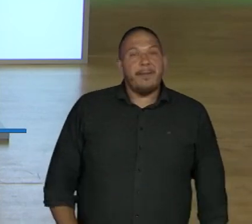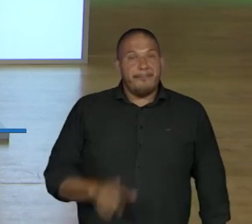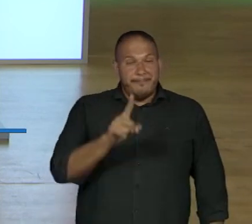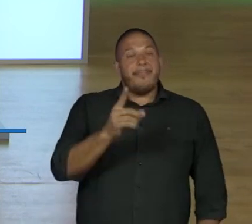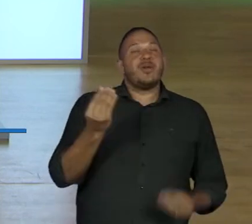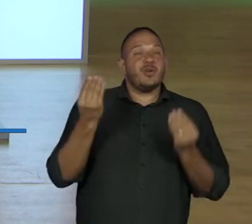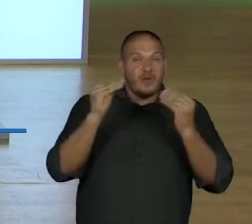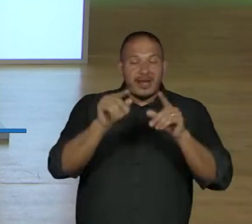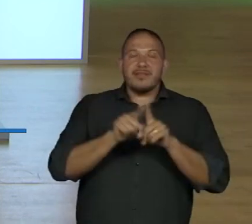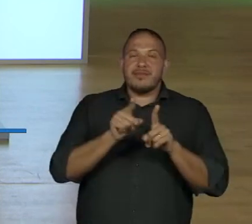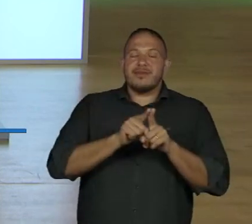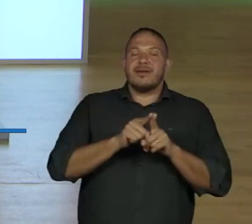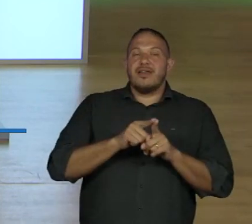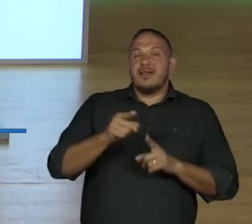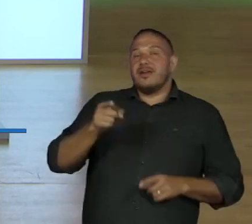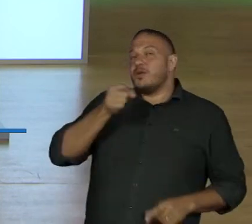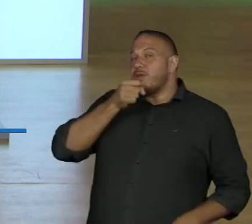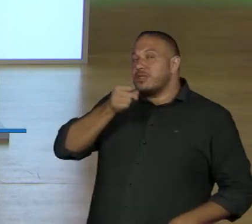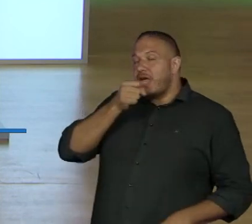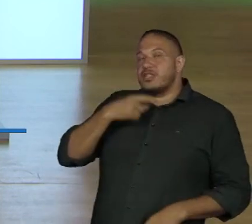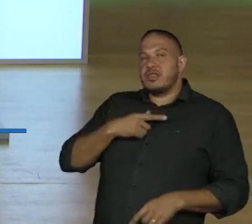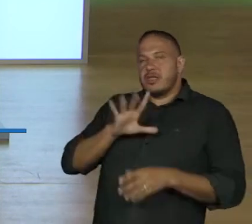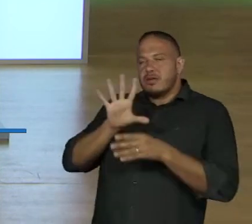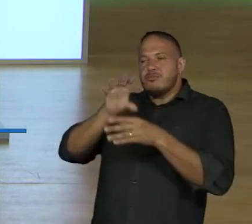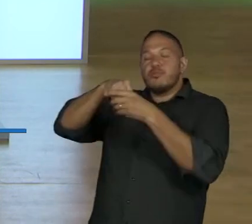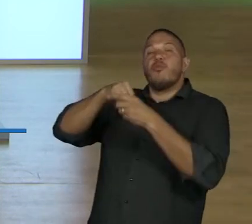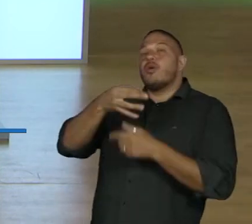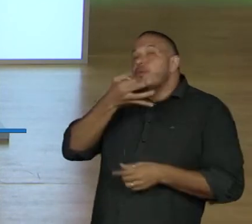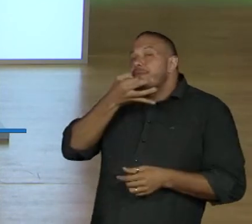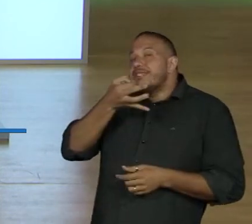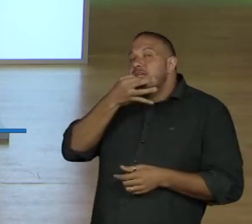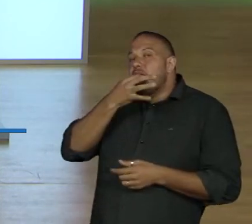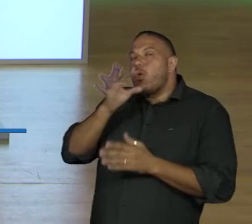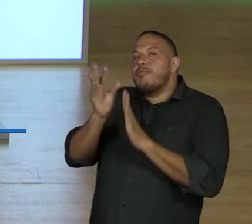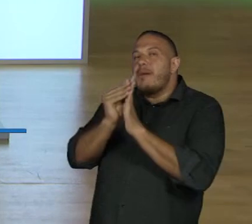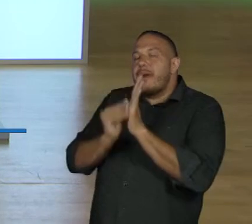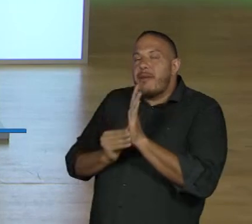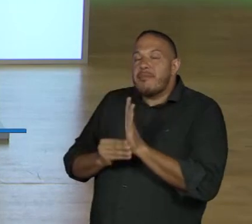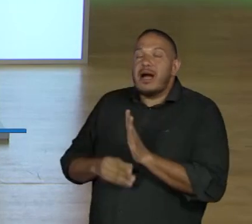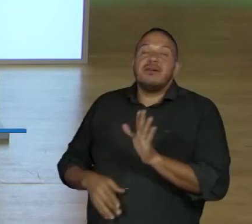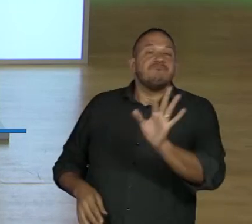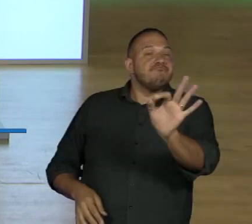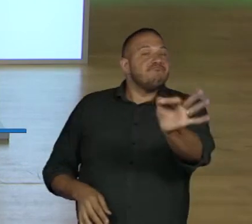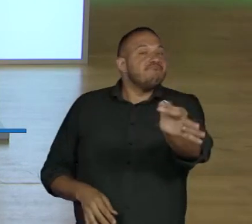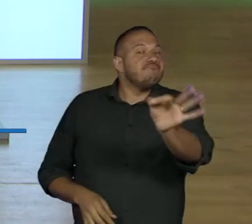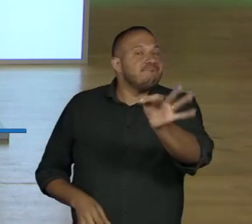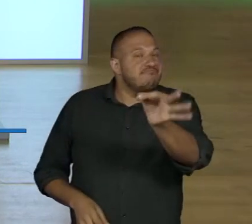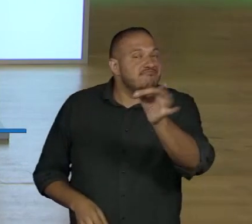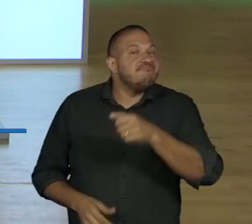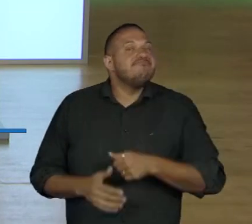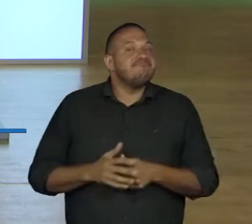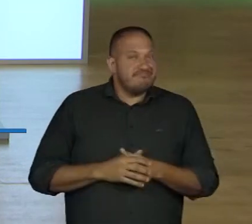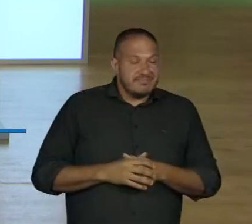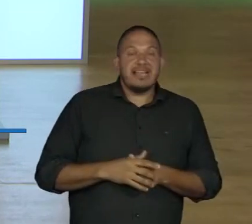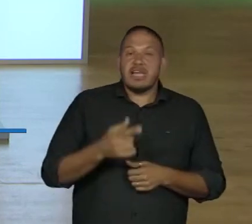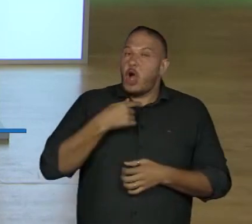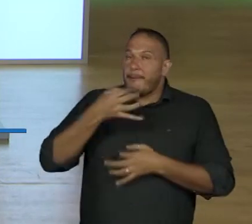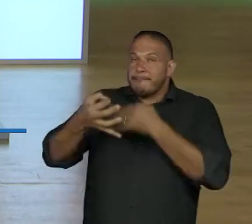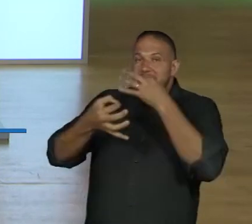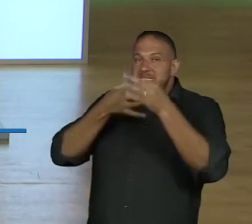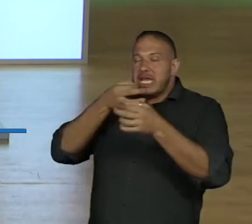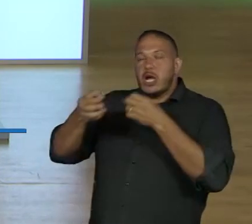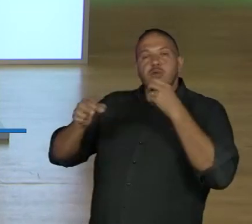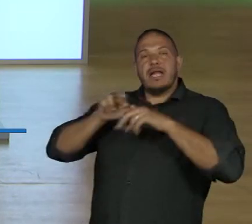também, reportagem tem opinião. Uau! Legal esse ponto. É isso mesmo. Legal esse ponto. Traz opiniões de pessoas